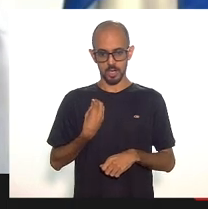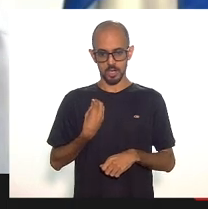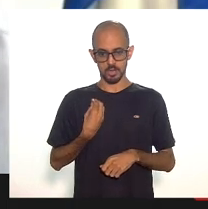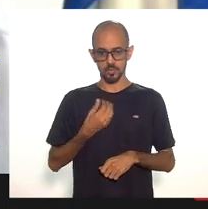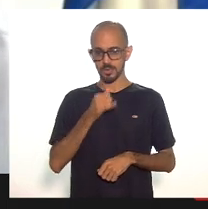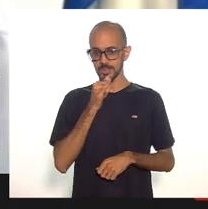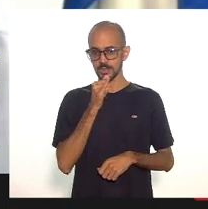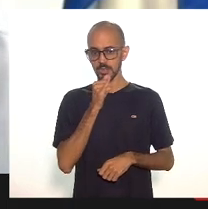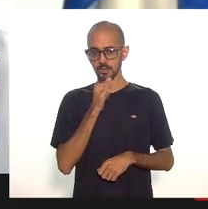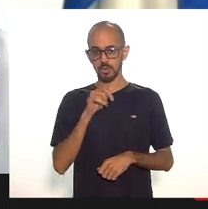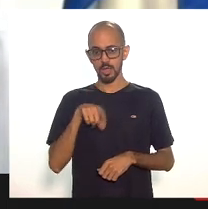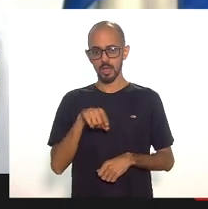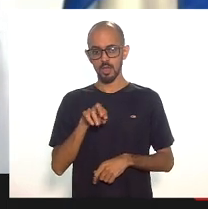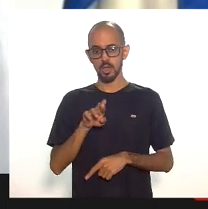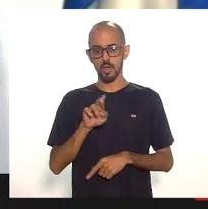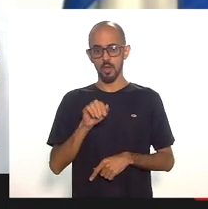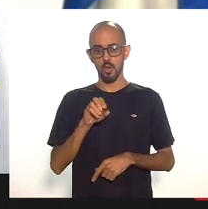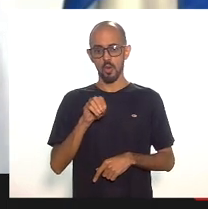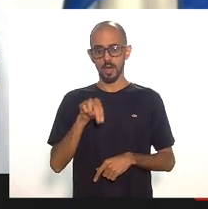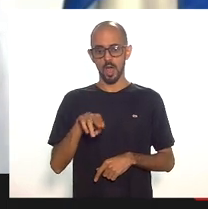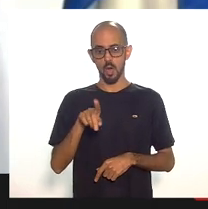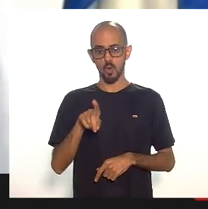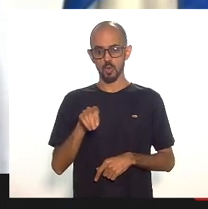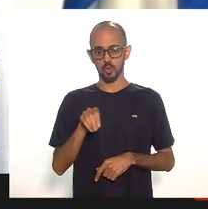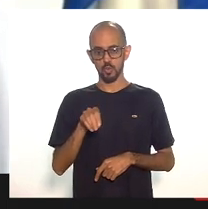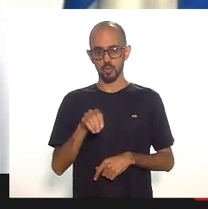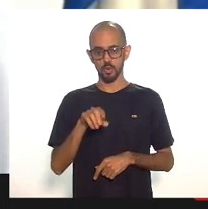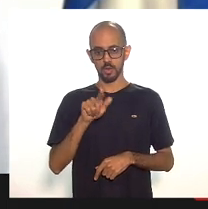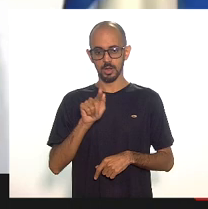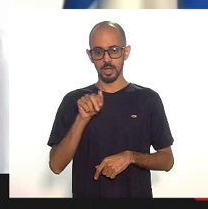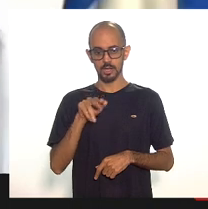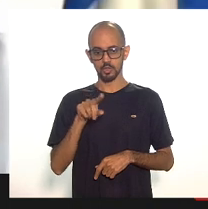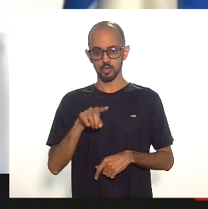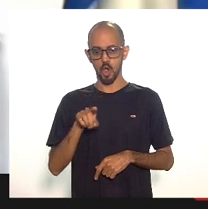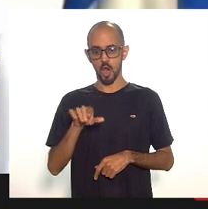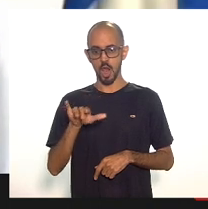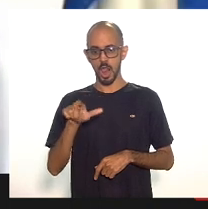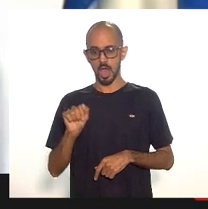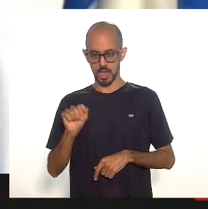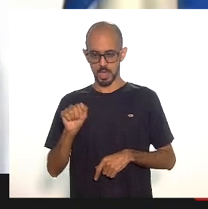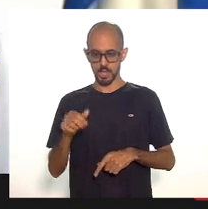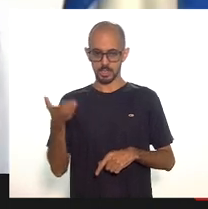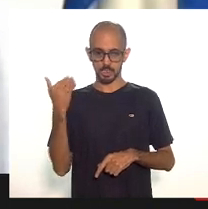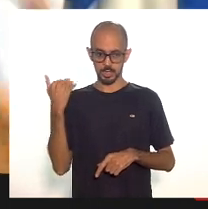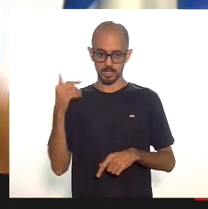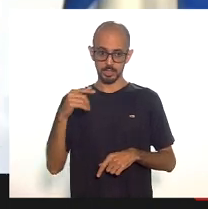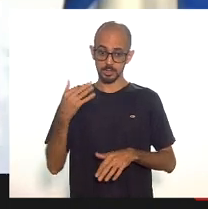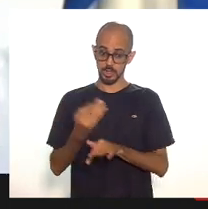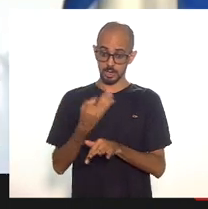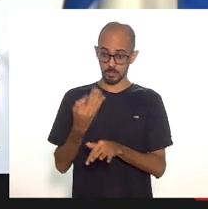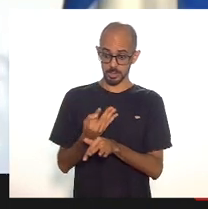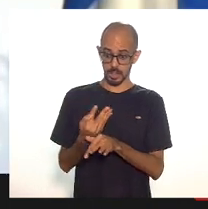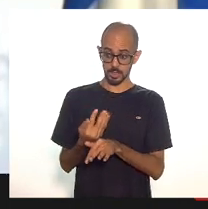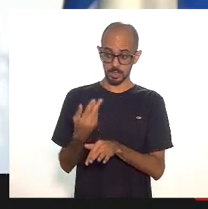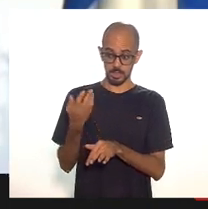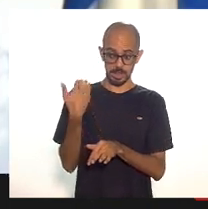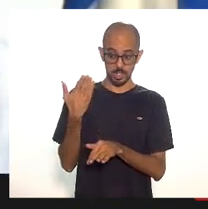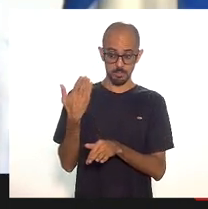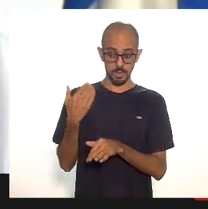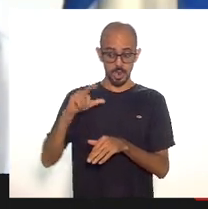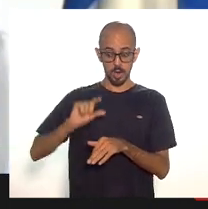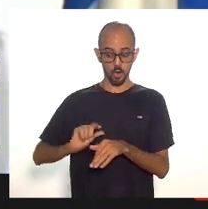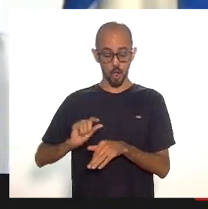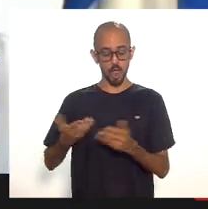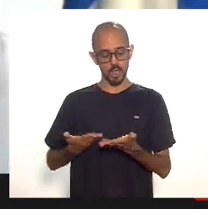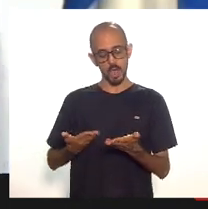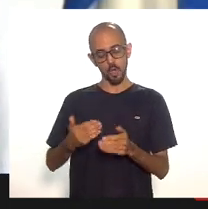do Ronaldo Gazola, que ele tinha uma capacidade operacional muito menor, como vocês puderam ver, e hoje ele tem uma capacidade muito maior justamente